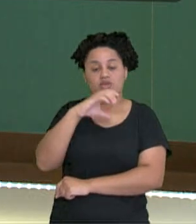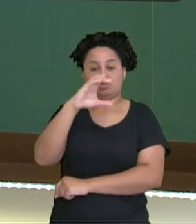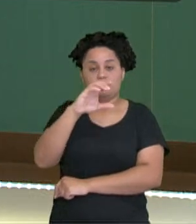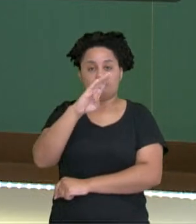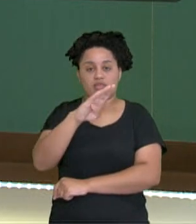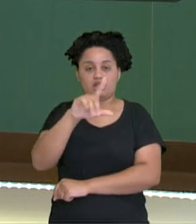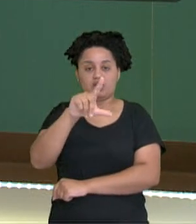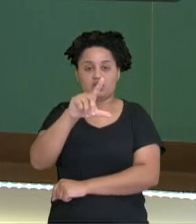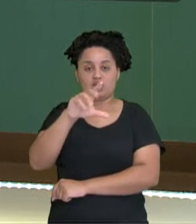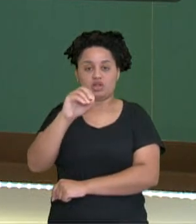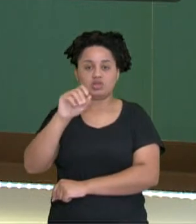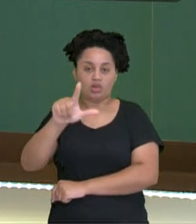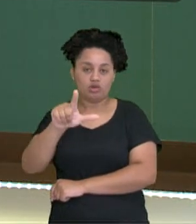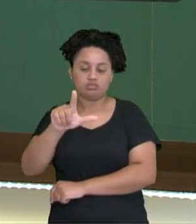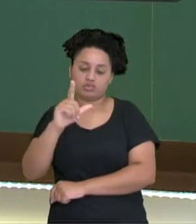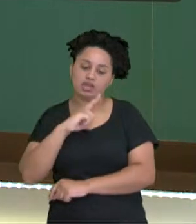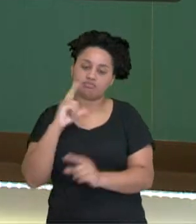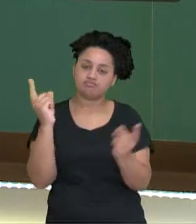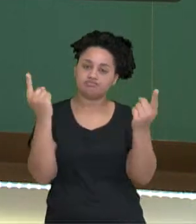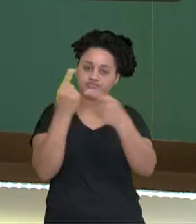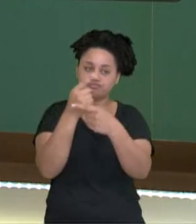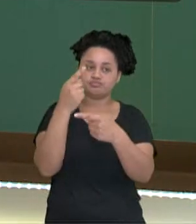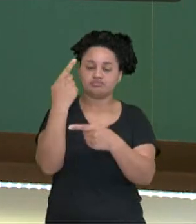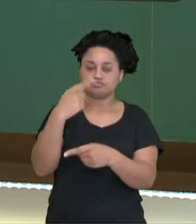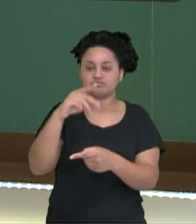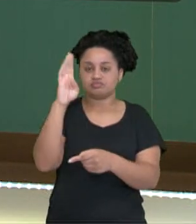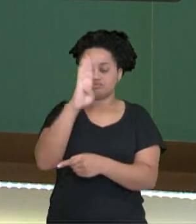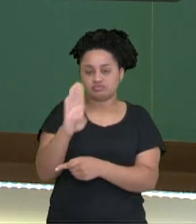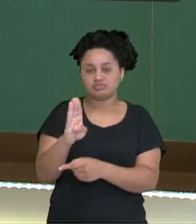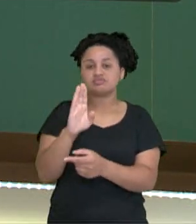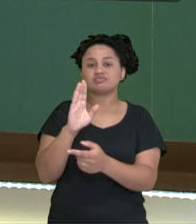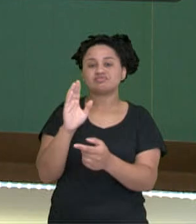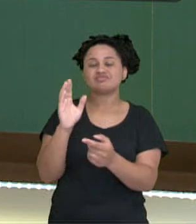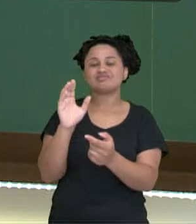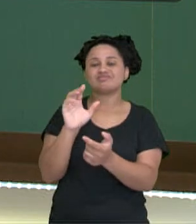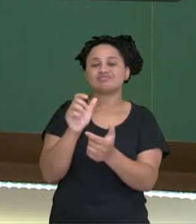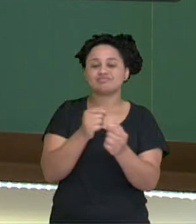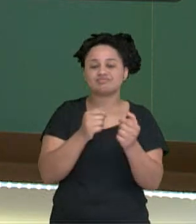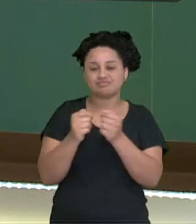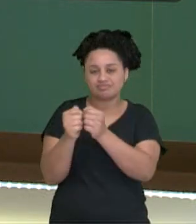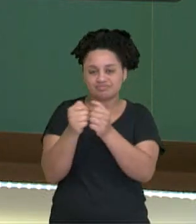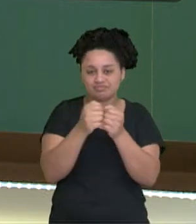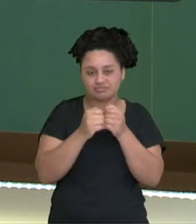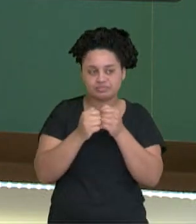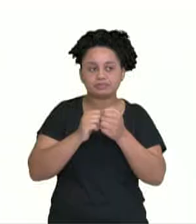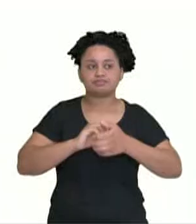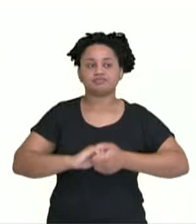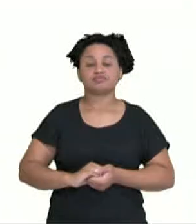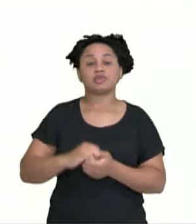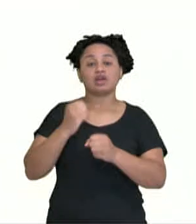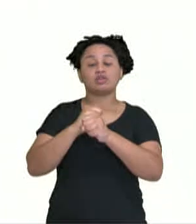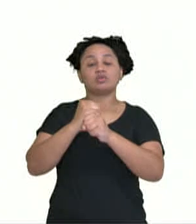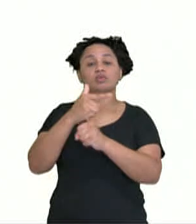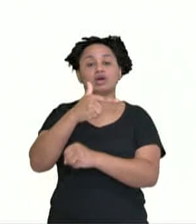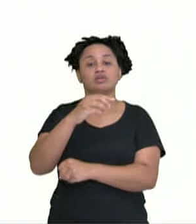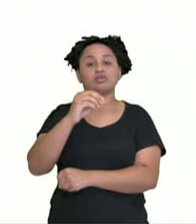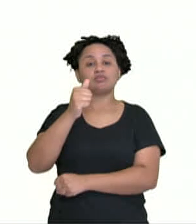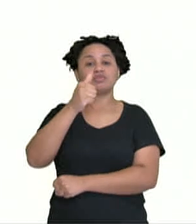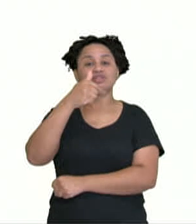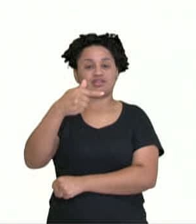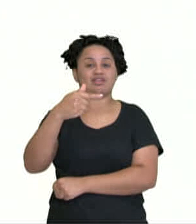é o Campeonato Brasileiro de Jogos Eletrônicos, tá? Em 2017, nós tivemos o